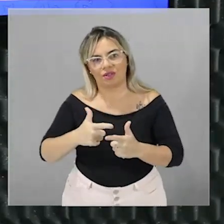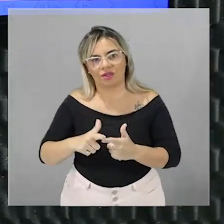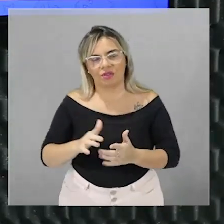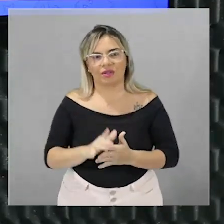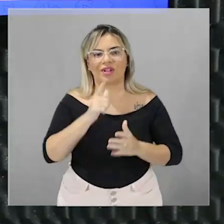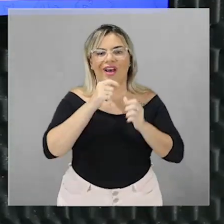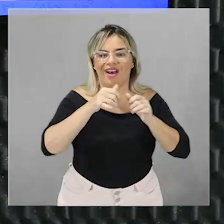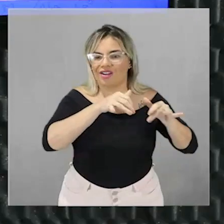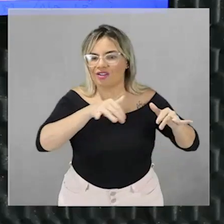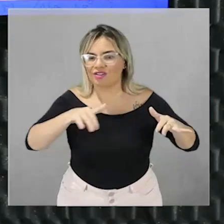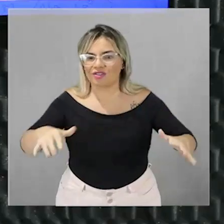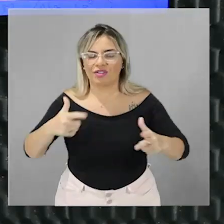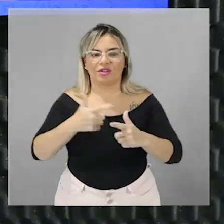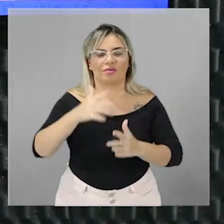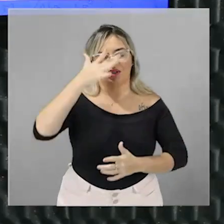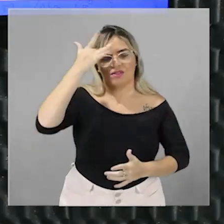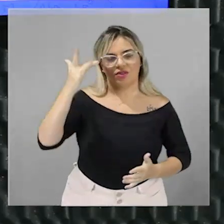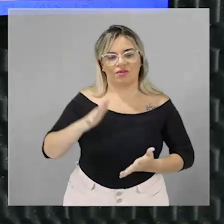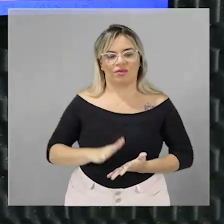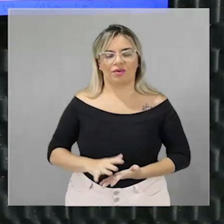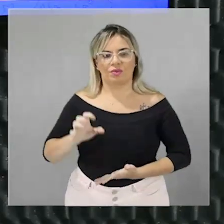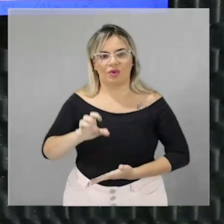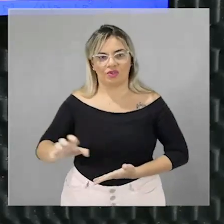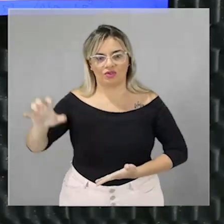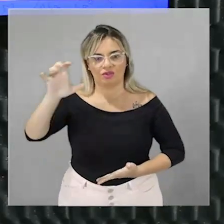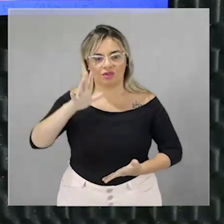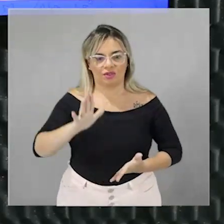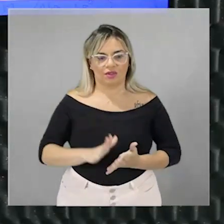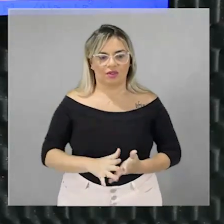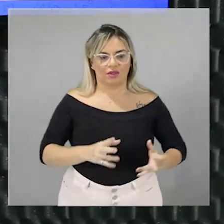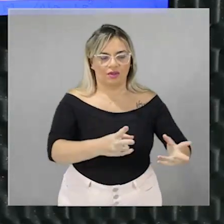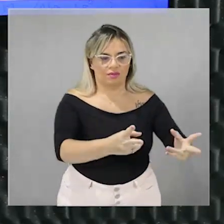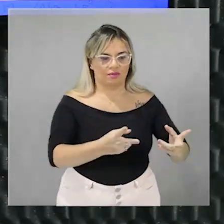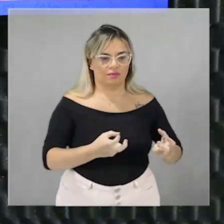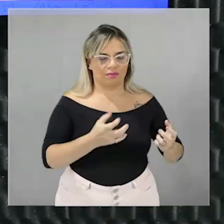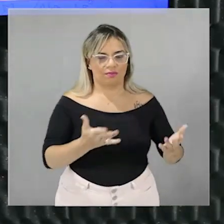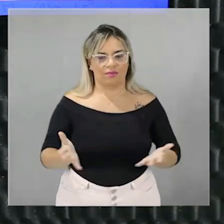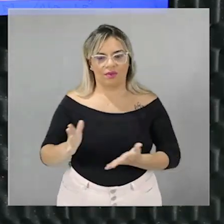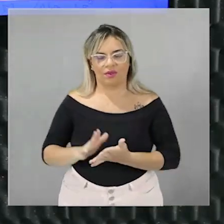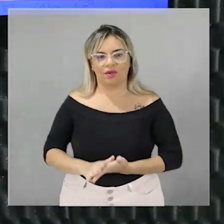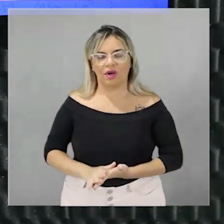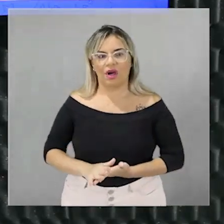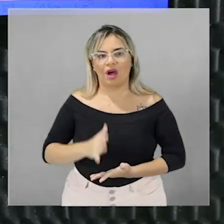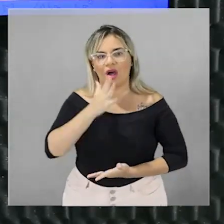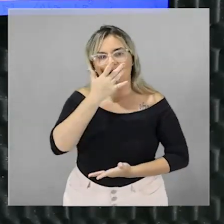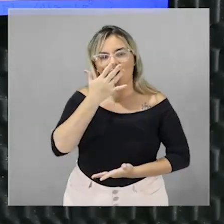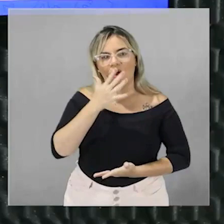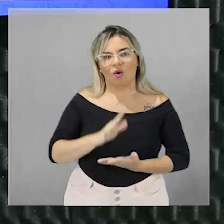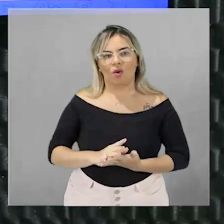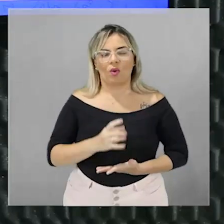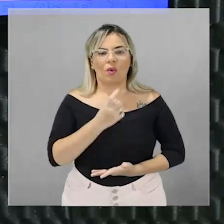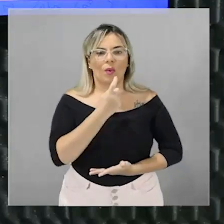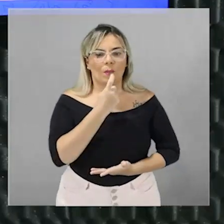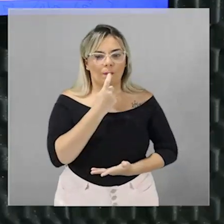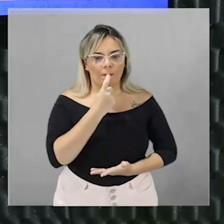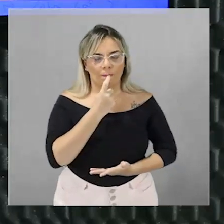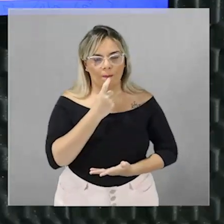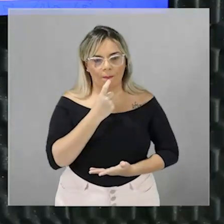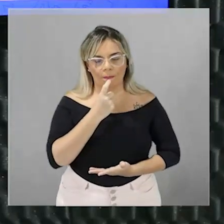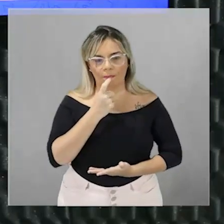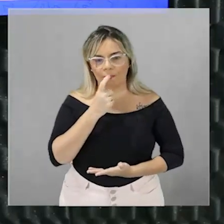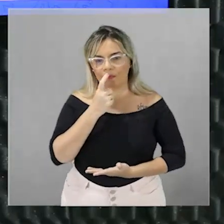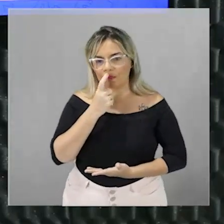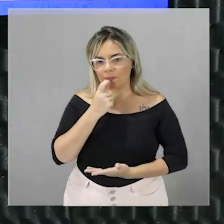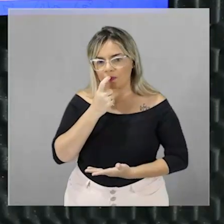de distribuição. Show de bola? E aí tu percebe, né, e quem vai estar em vermelho aí são as regiões que vão estar justamente sobre esse